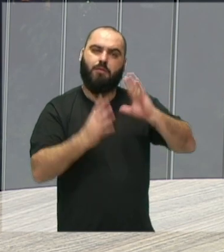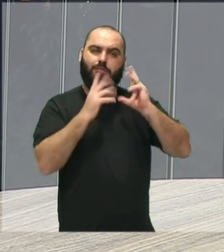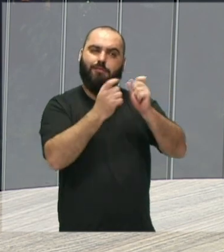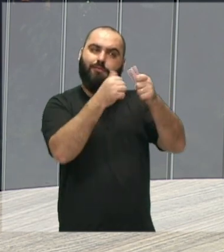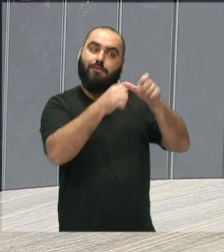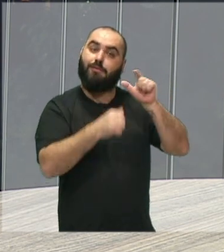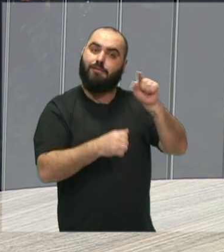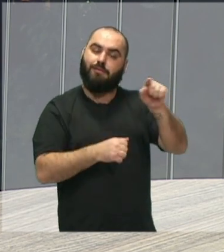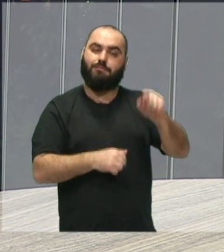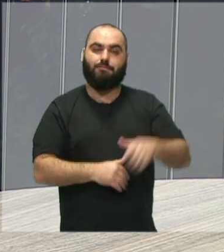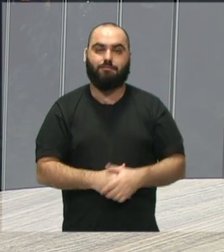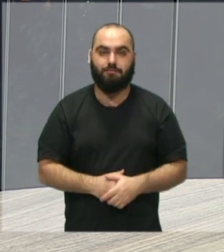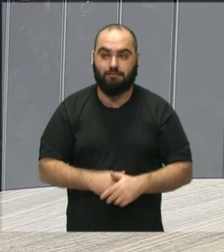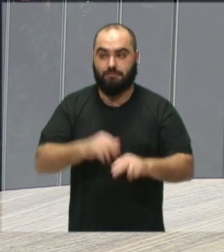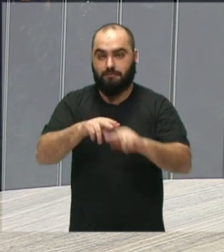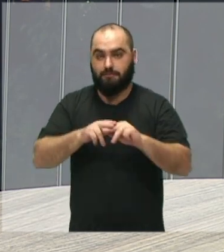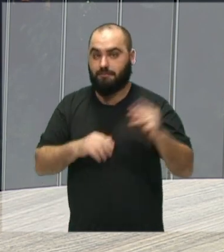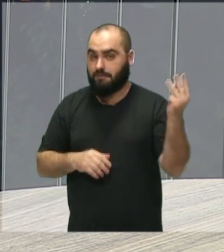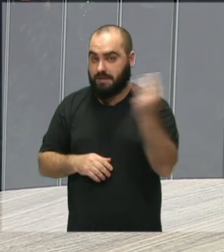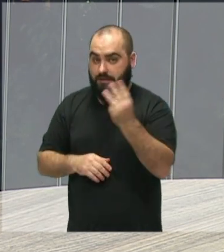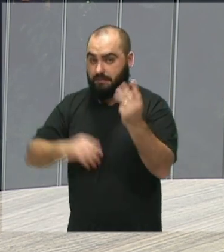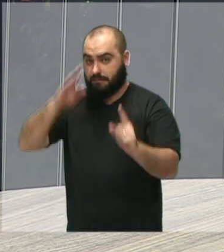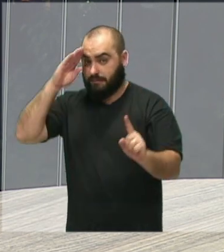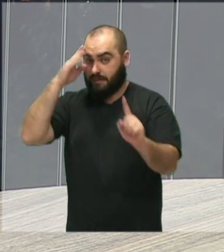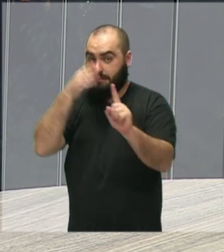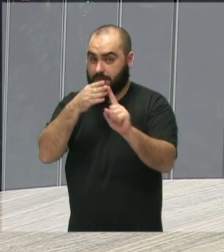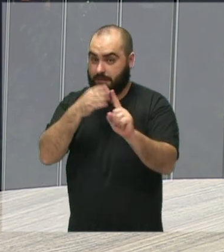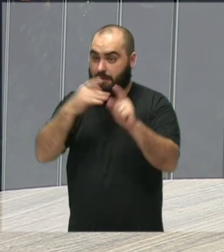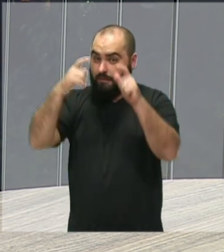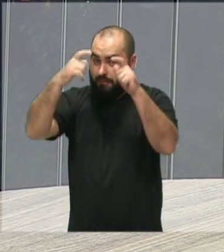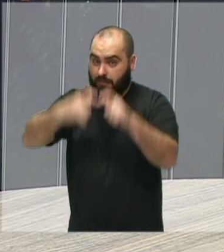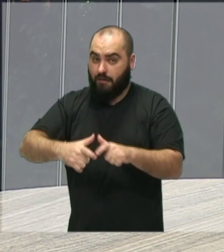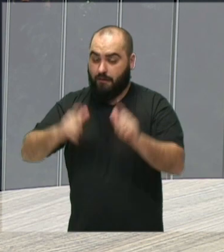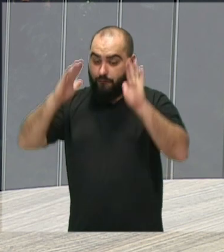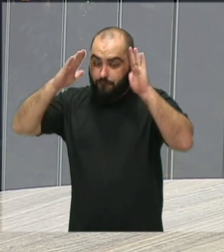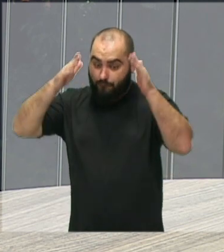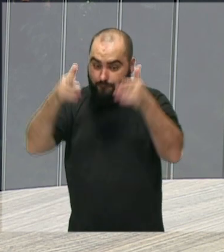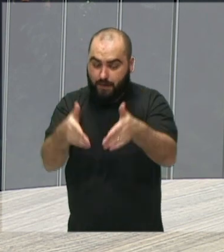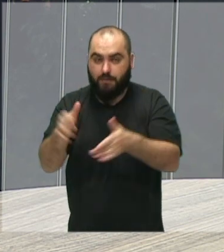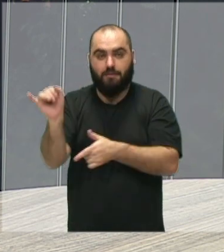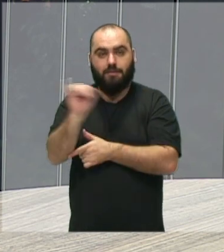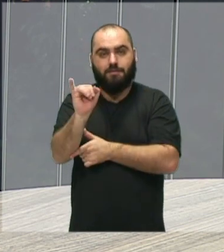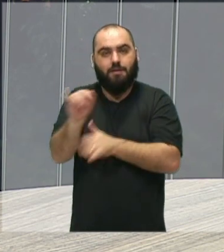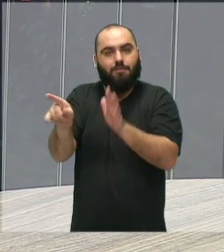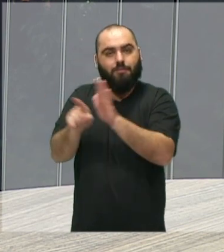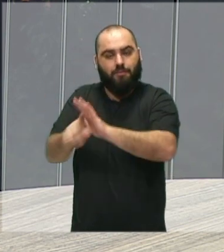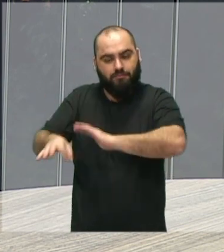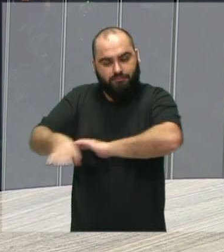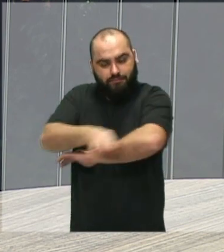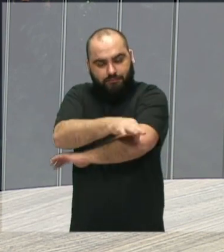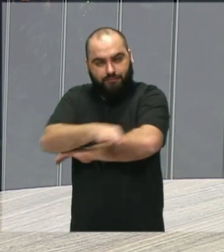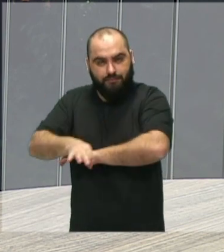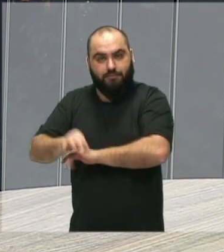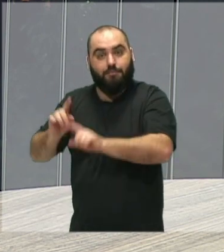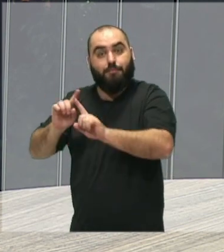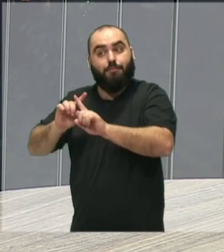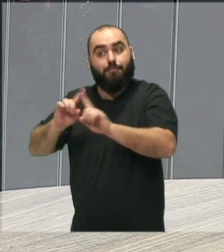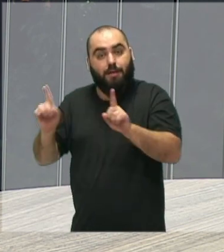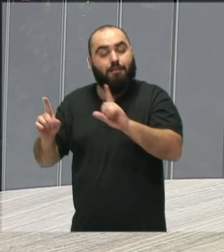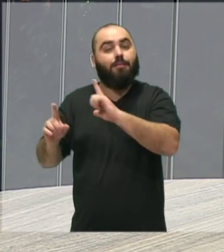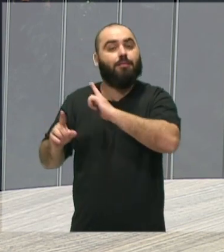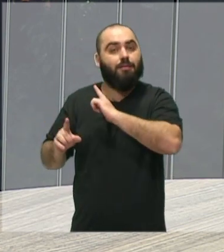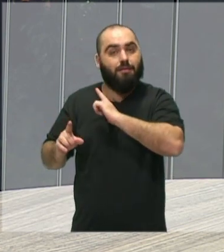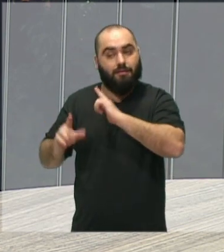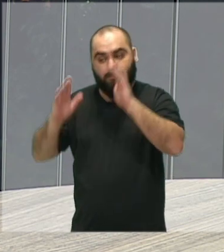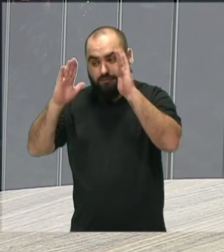sejam os 3 principais locais que temos aqui voltado para Itajaí na parte de arqueologia, mas também temos voltado